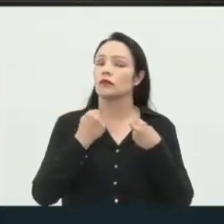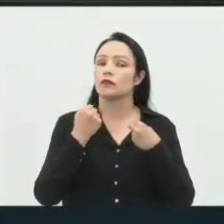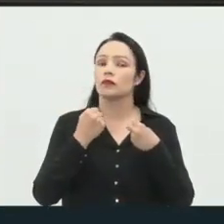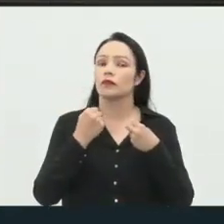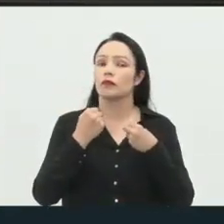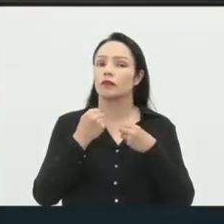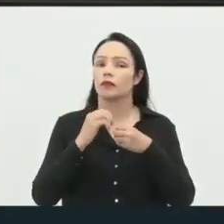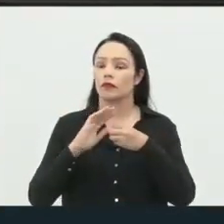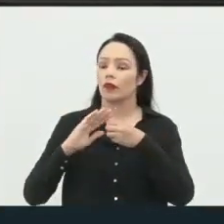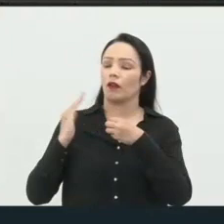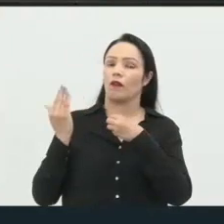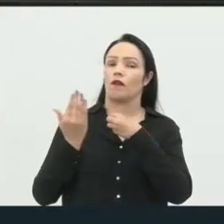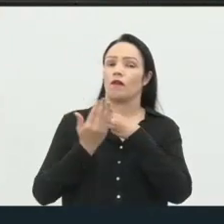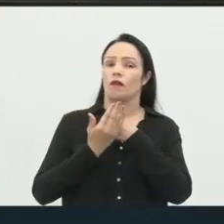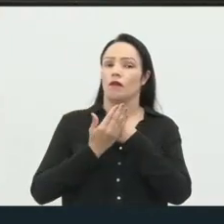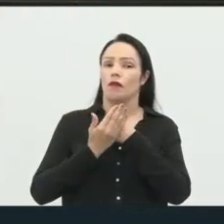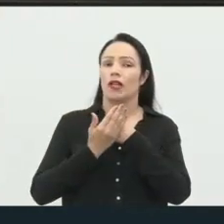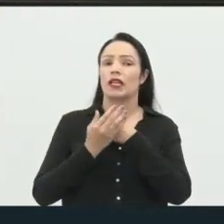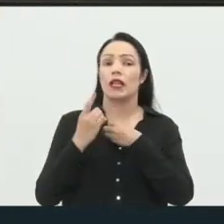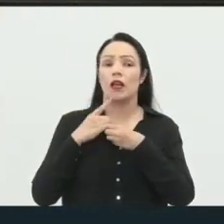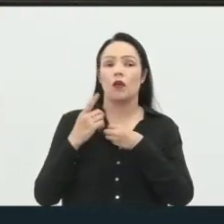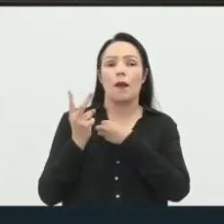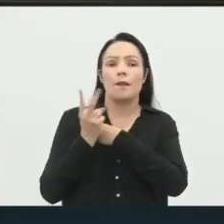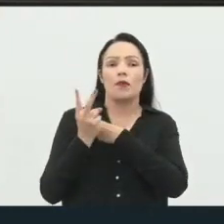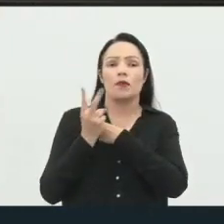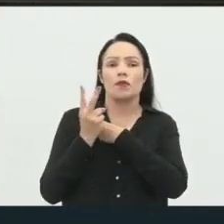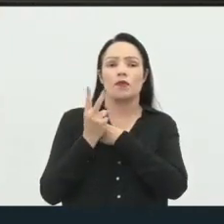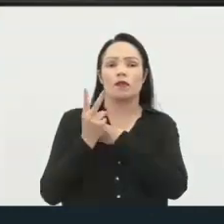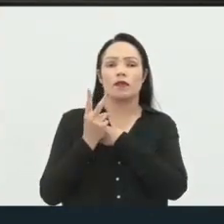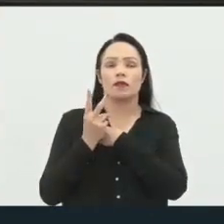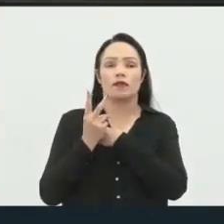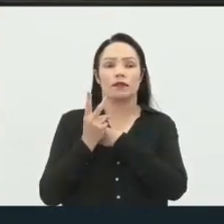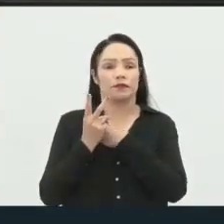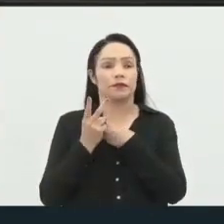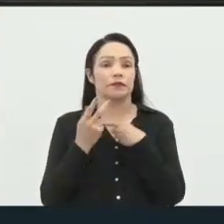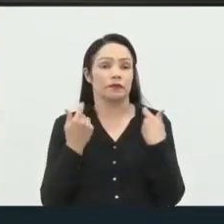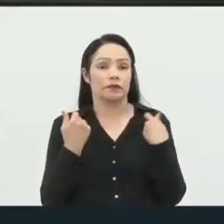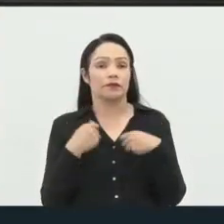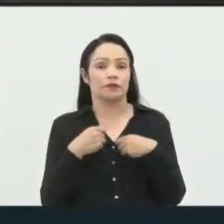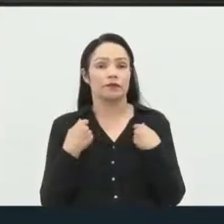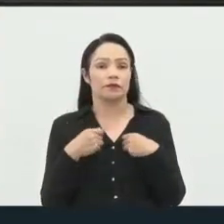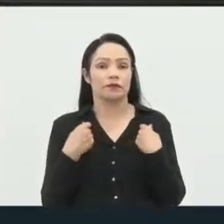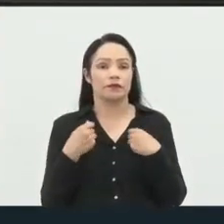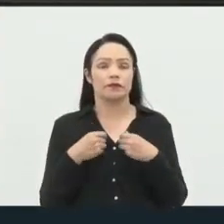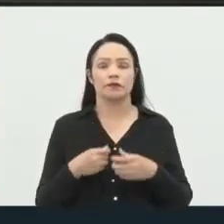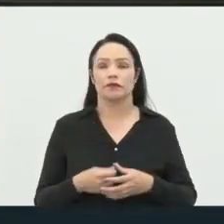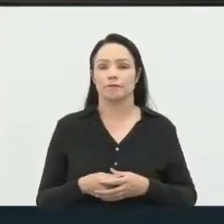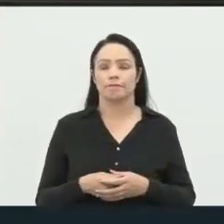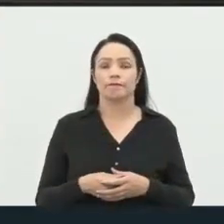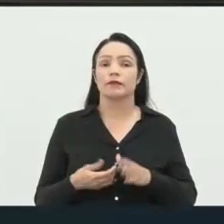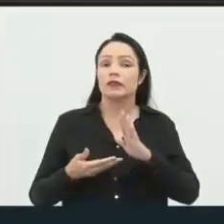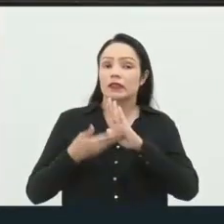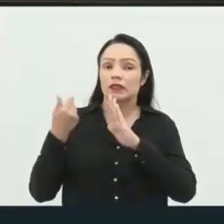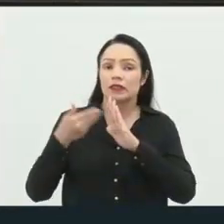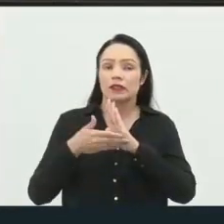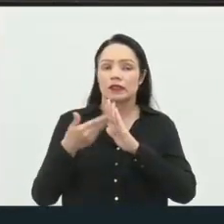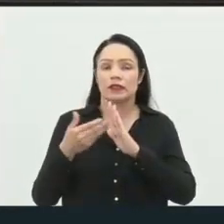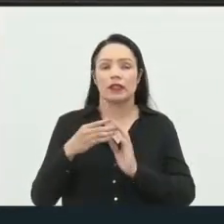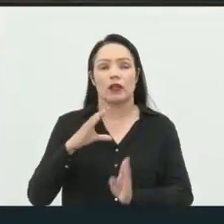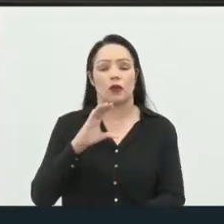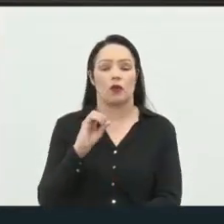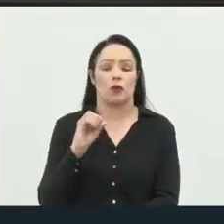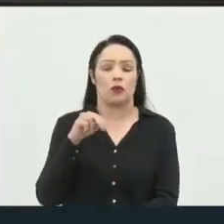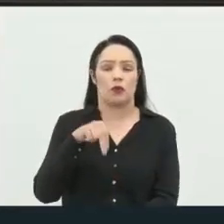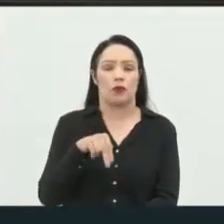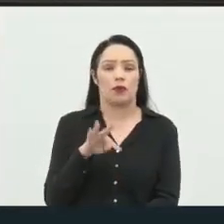daquela contenção Então se faz necessário a retirada ou diminuir